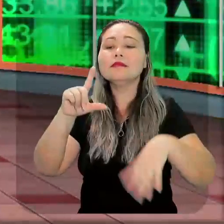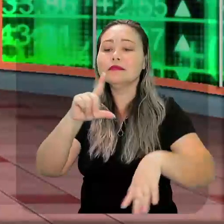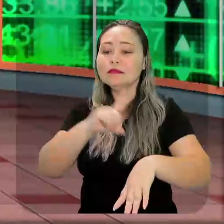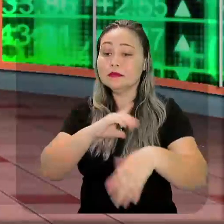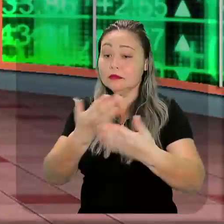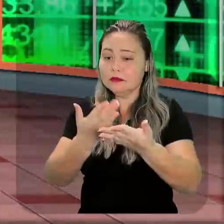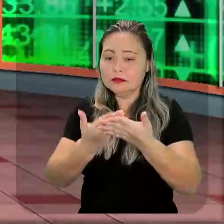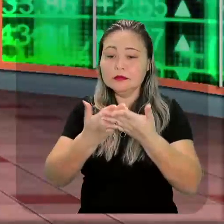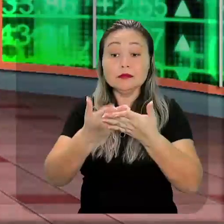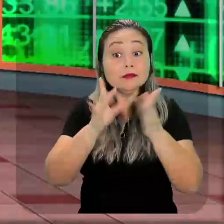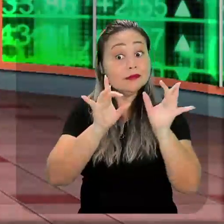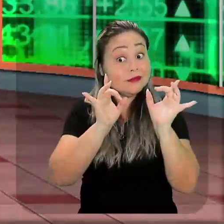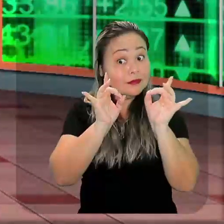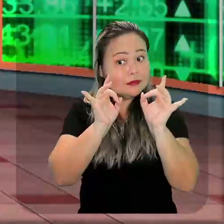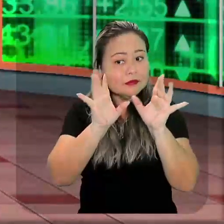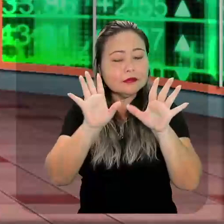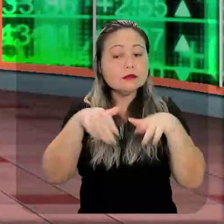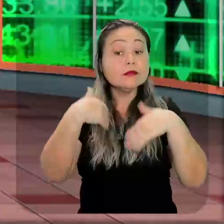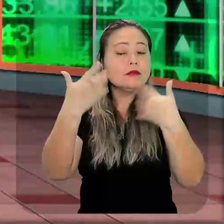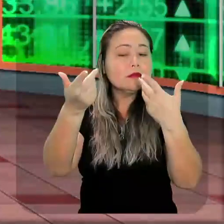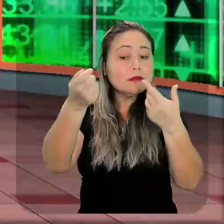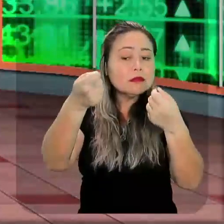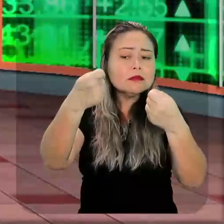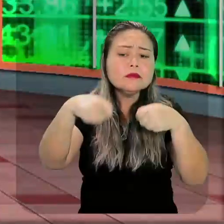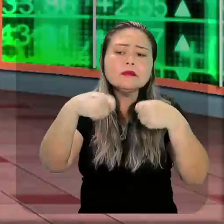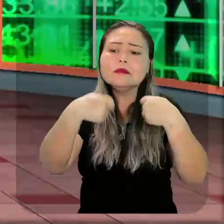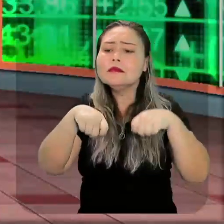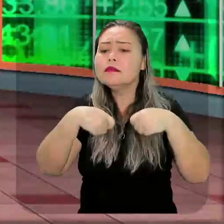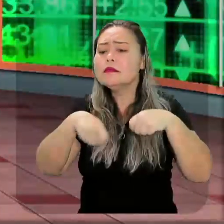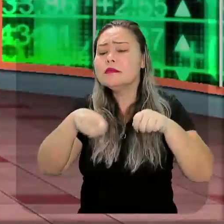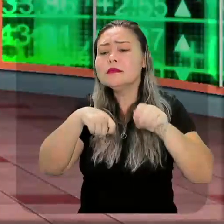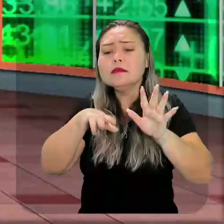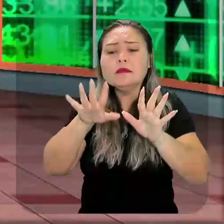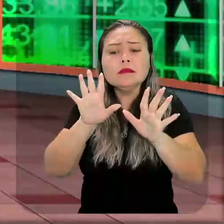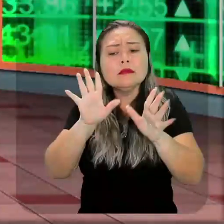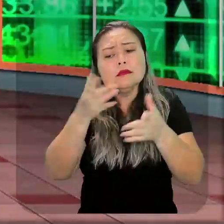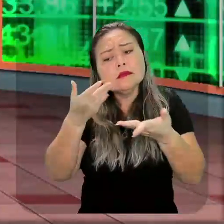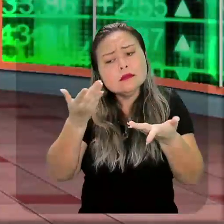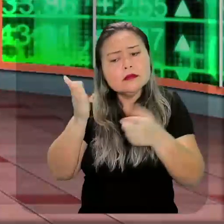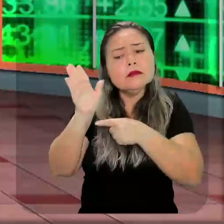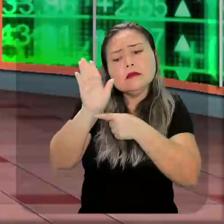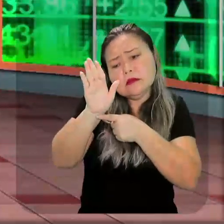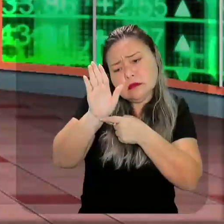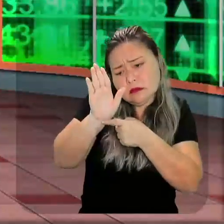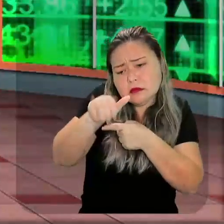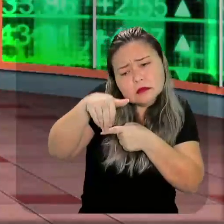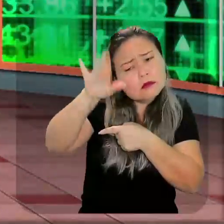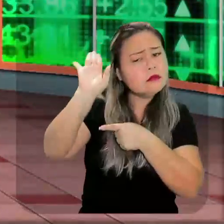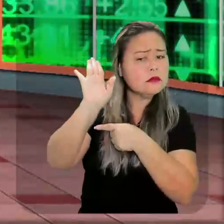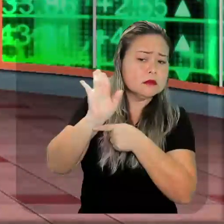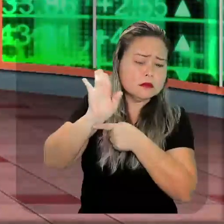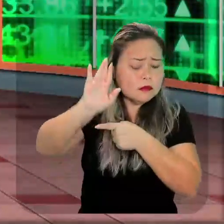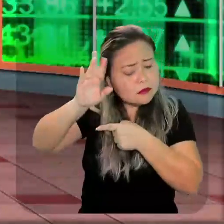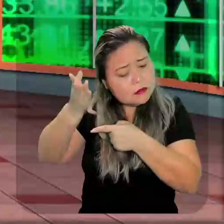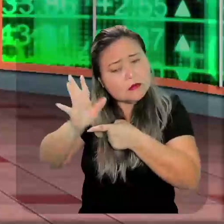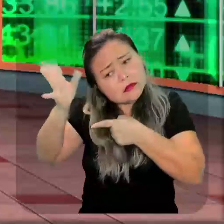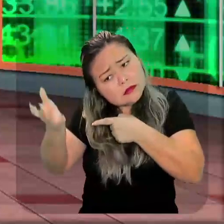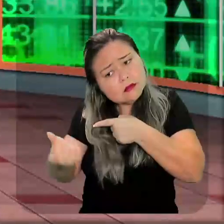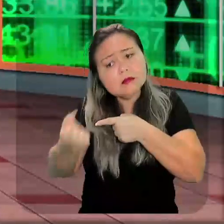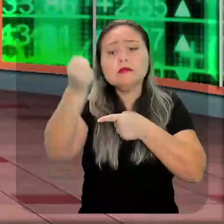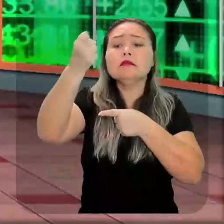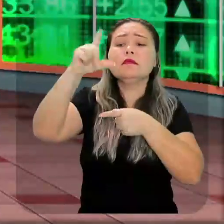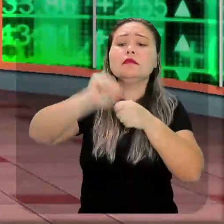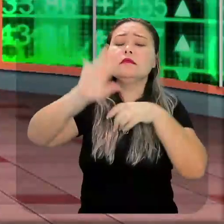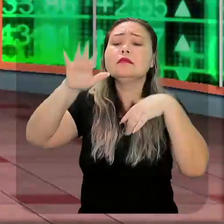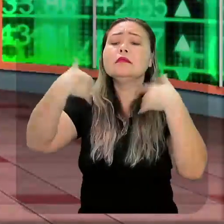temos uma aulinha aqui especial para aqueles que precisaram de um auxílio a mais, vamos dizer assim, né? Um resgate. E